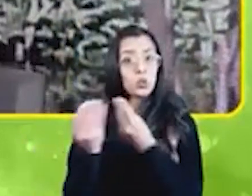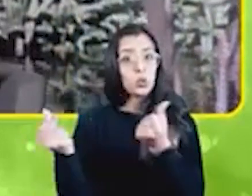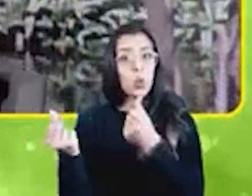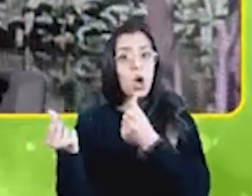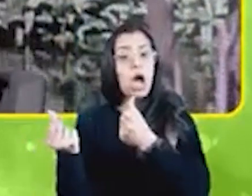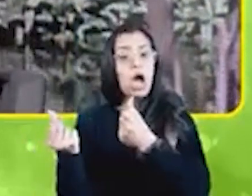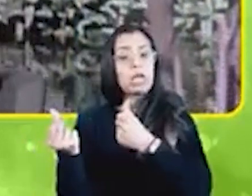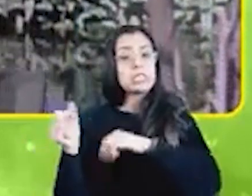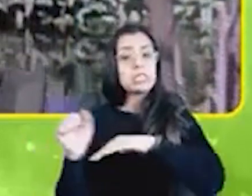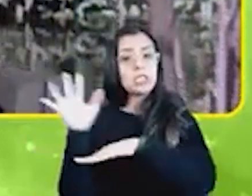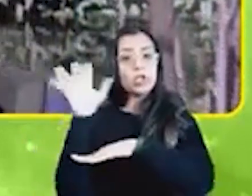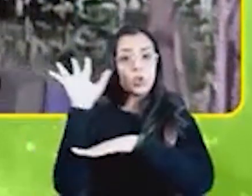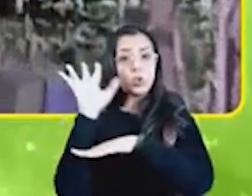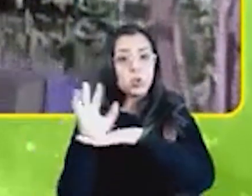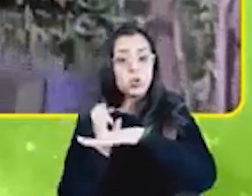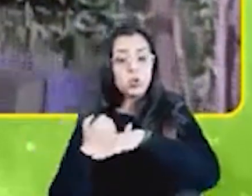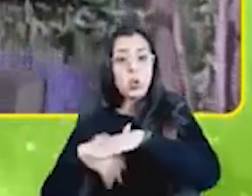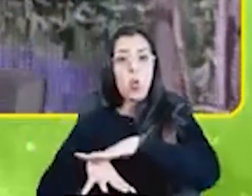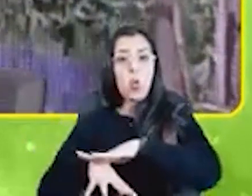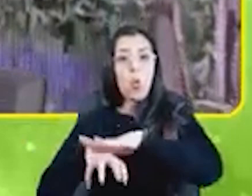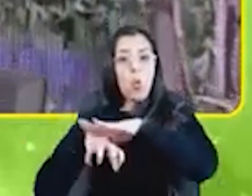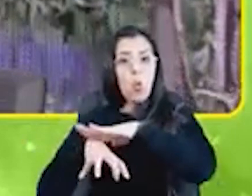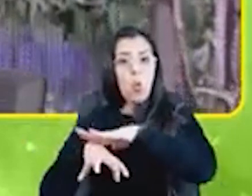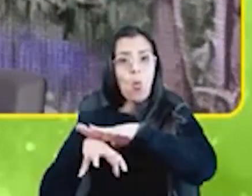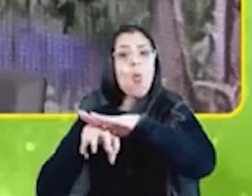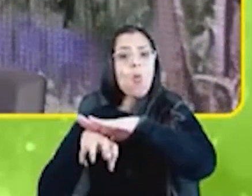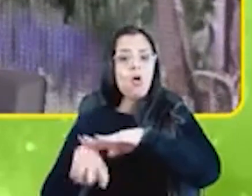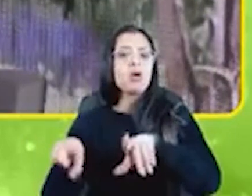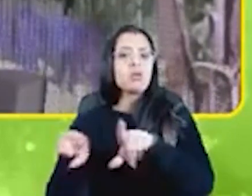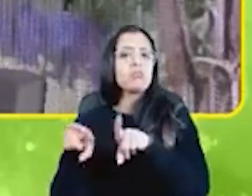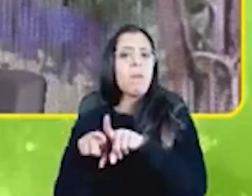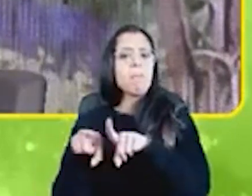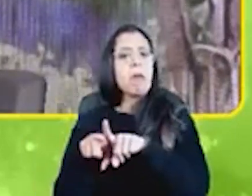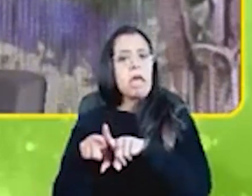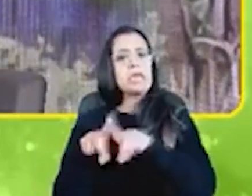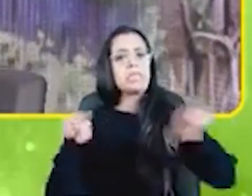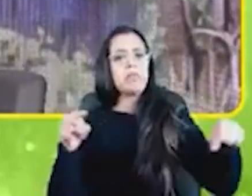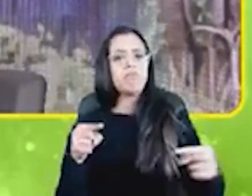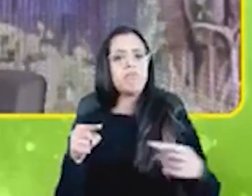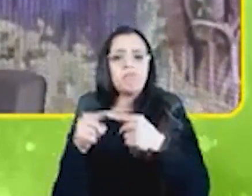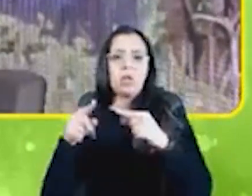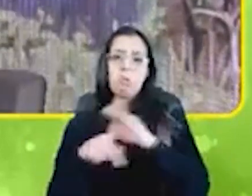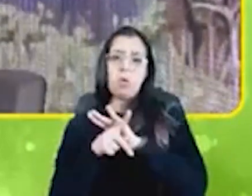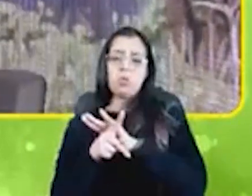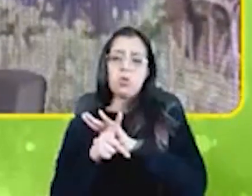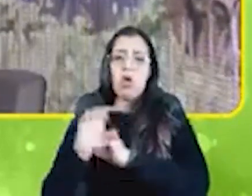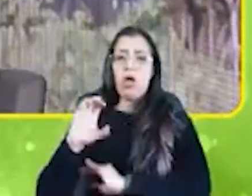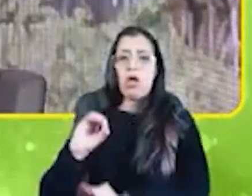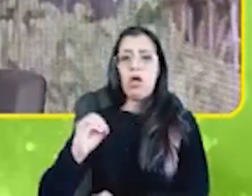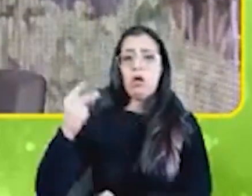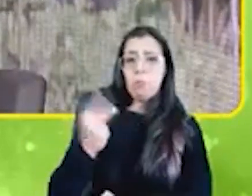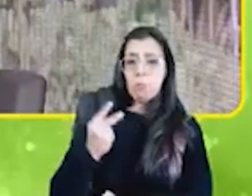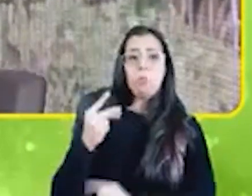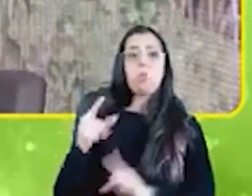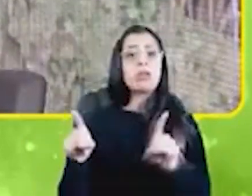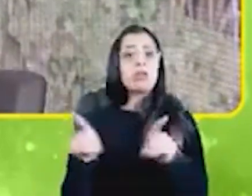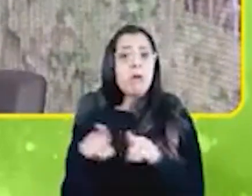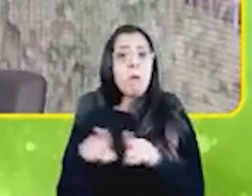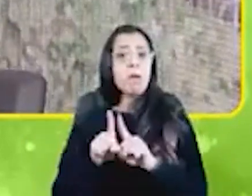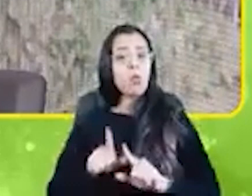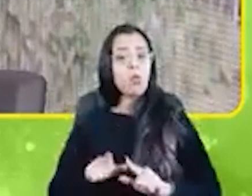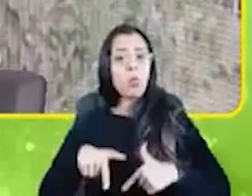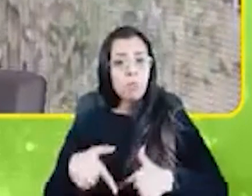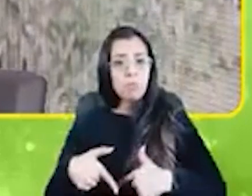recuperar áreas degradadas e está totalmente ligado com fixação de carbono e com esses nossos empenhos em